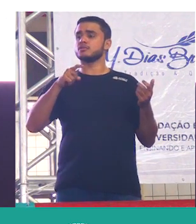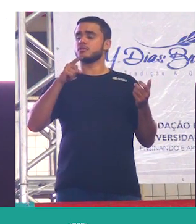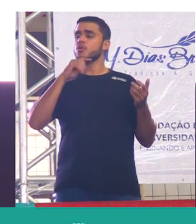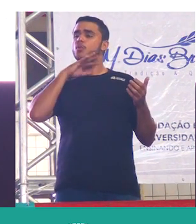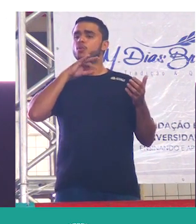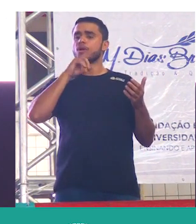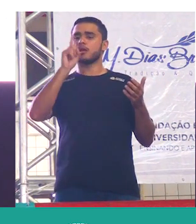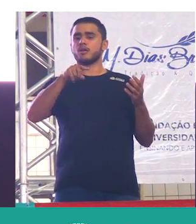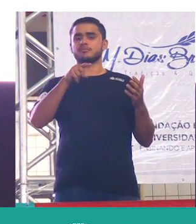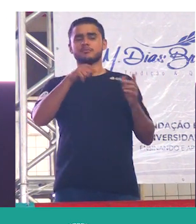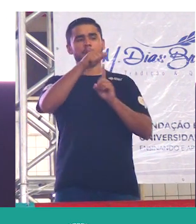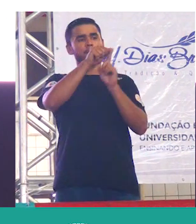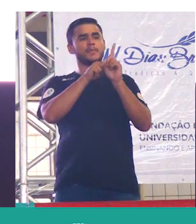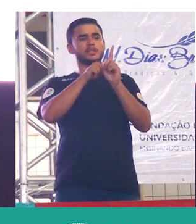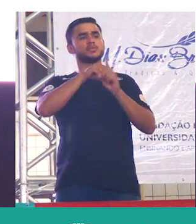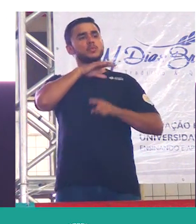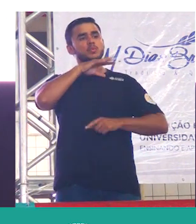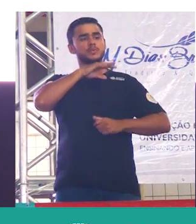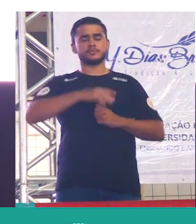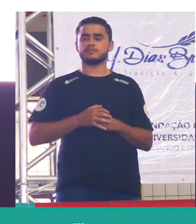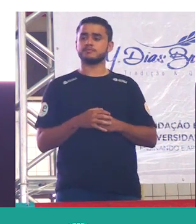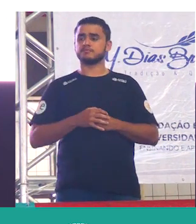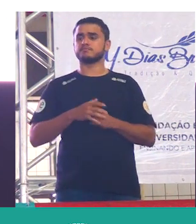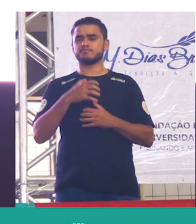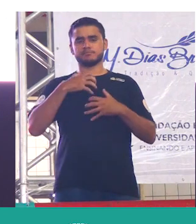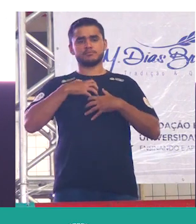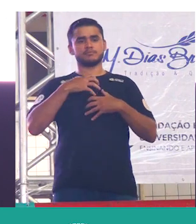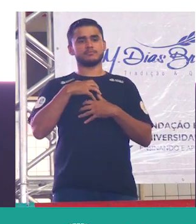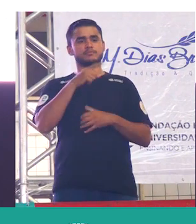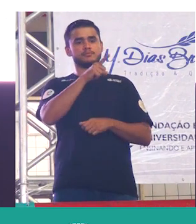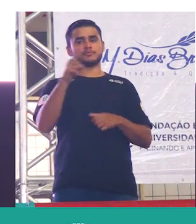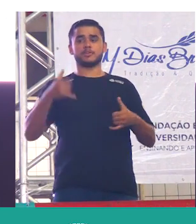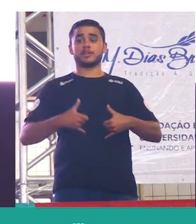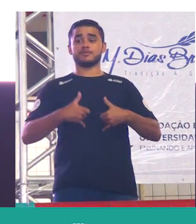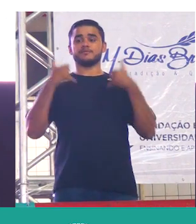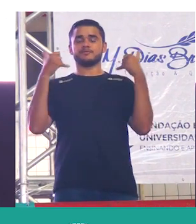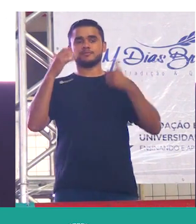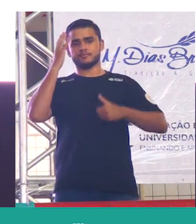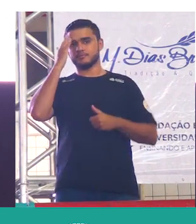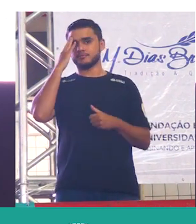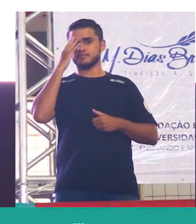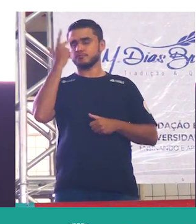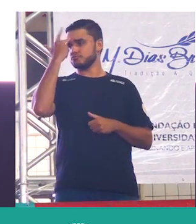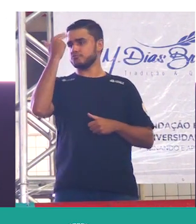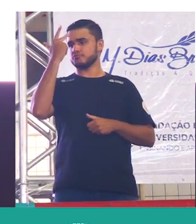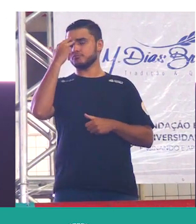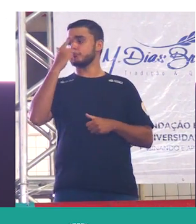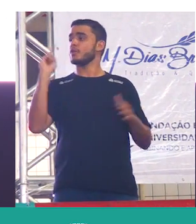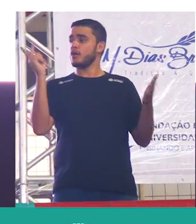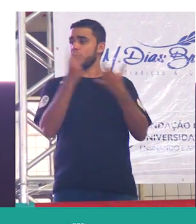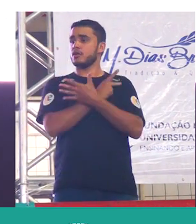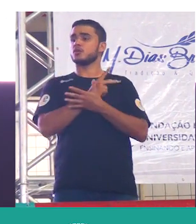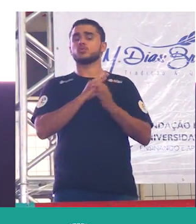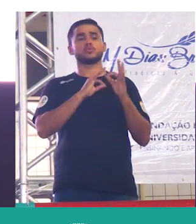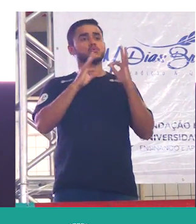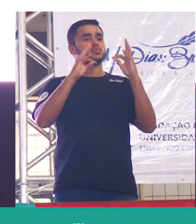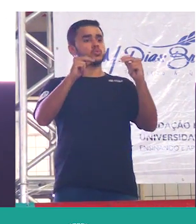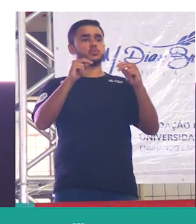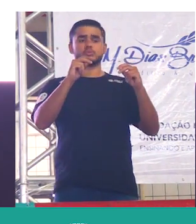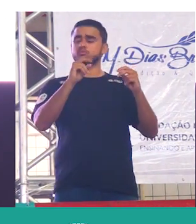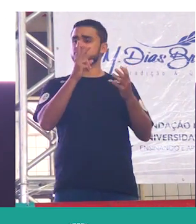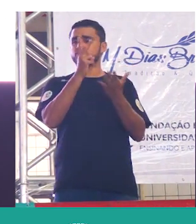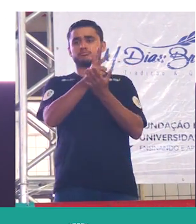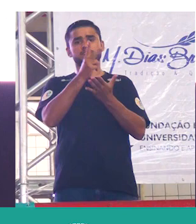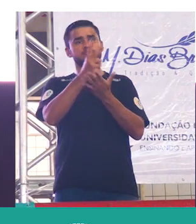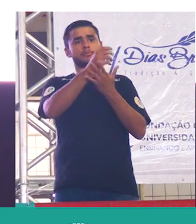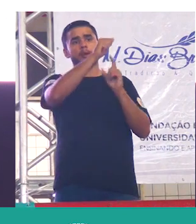do desgosto. Mas não fique constrangido não, porque na história tragédias houve em todos os meses.